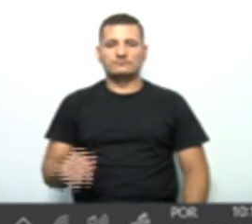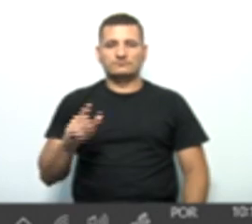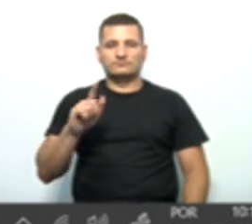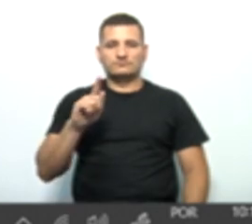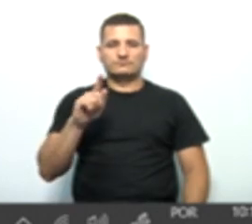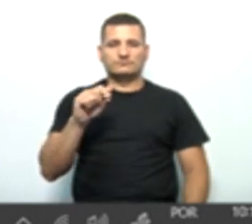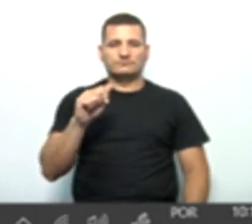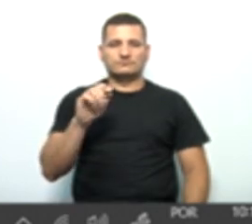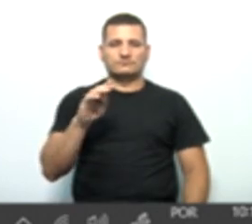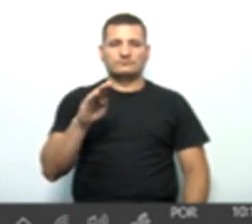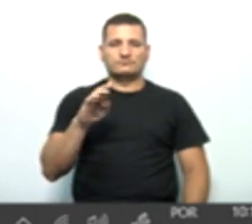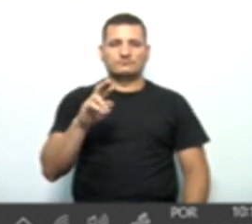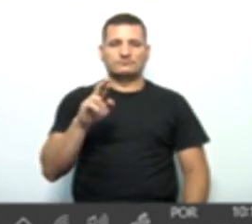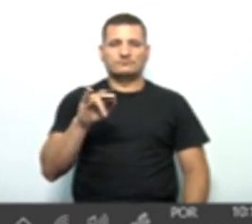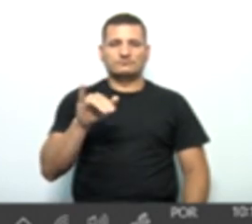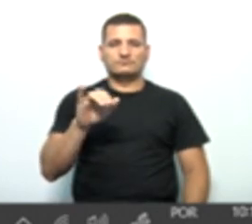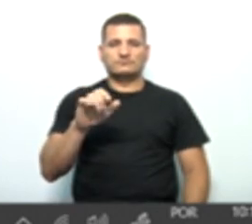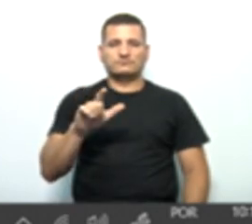Gabriel,